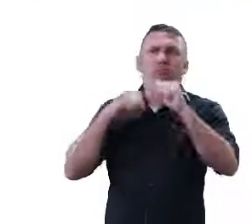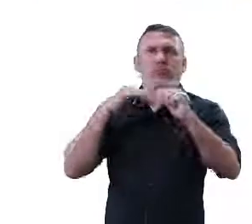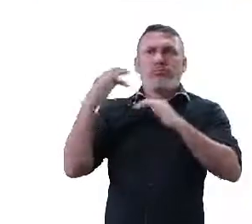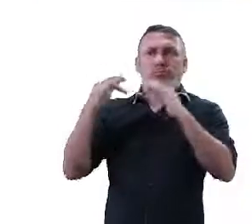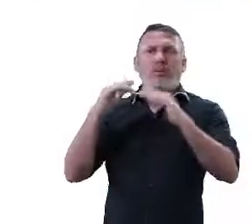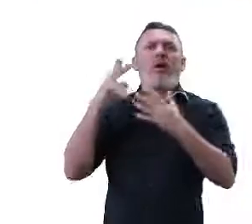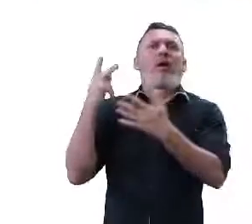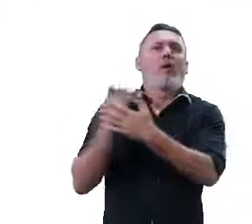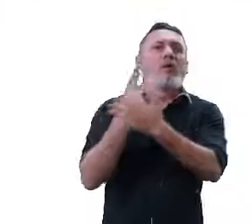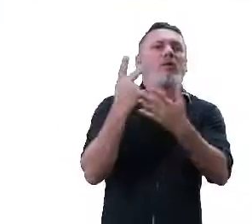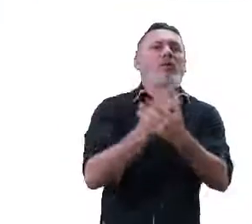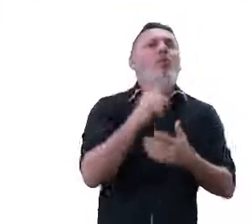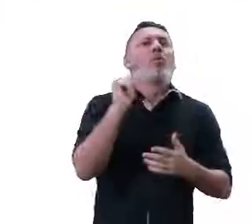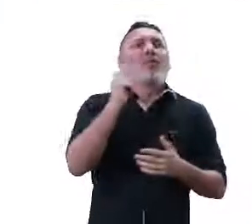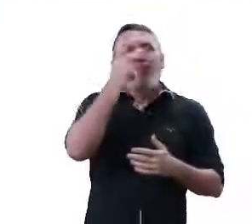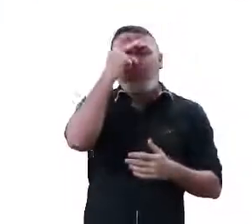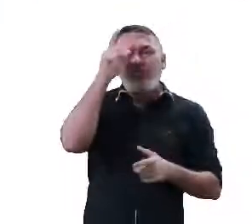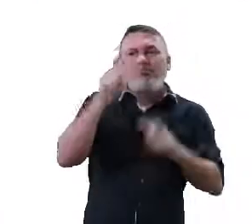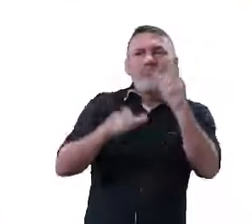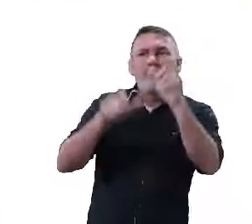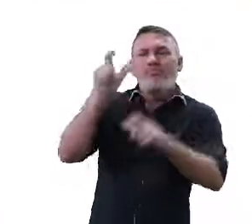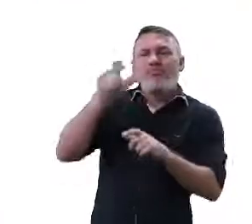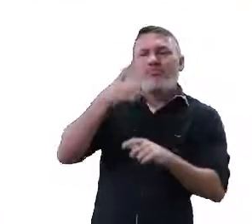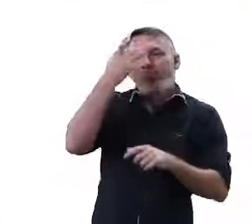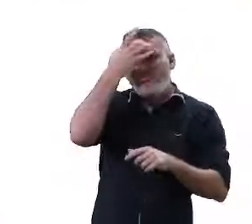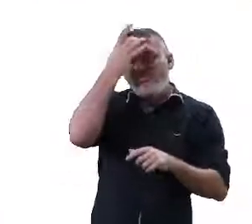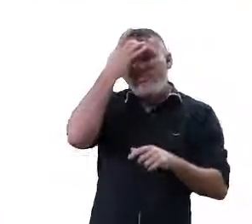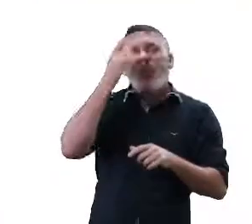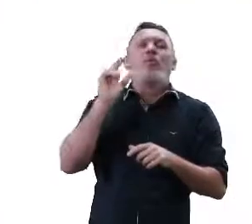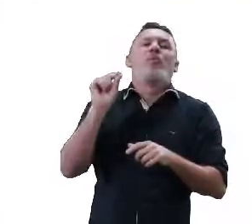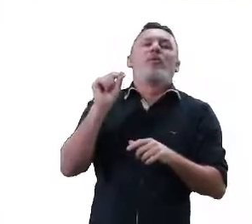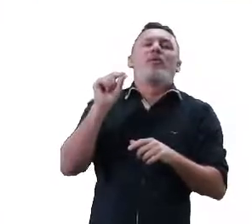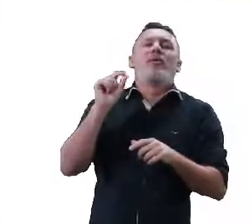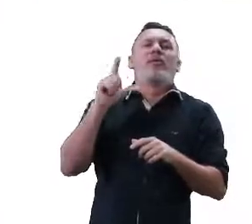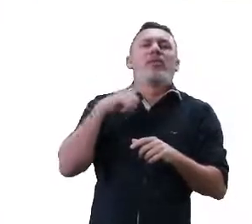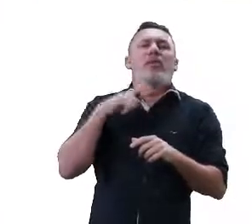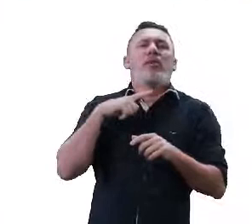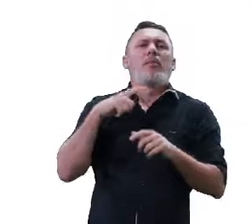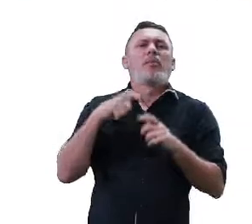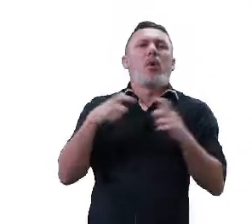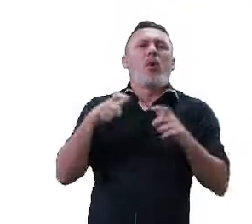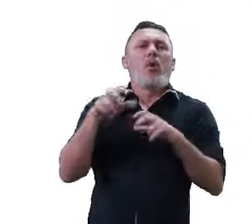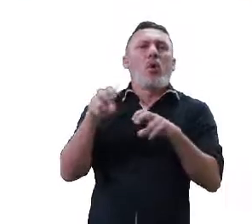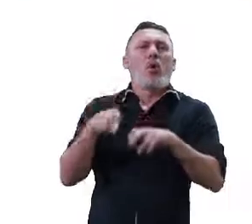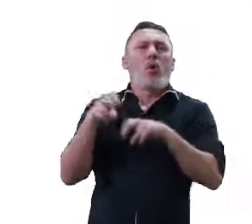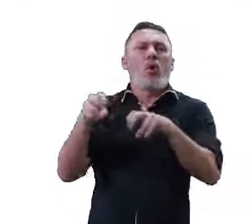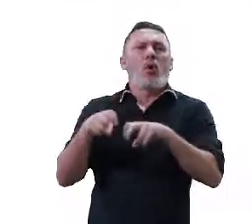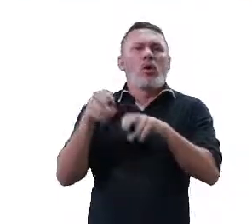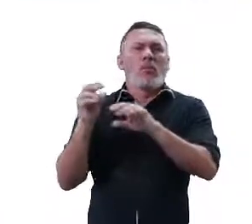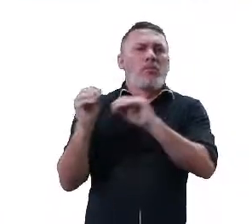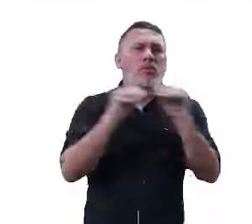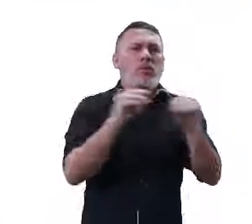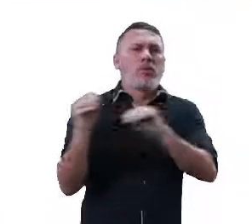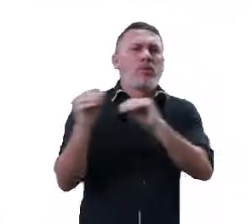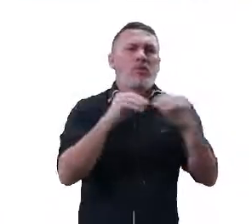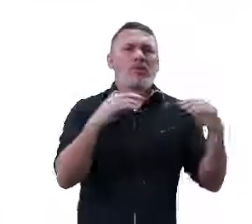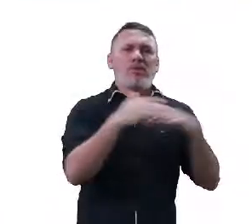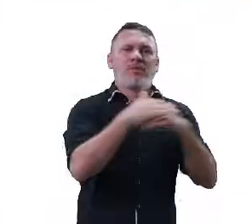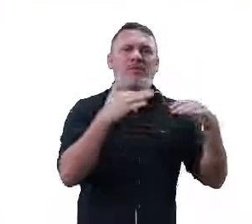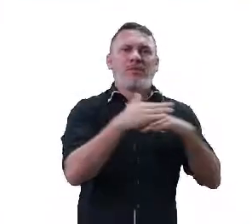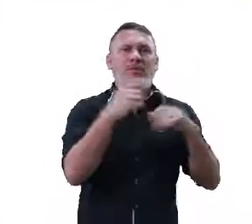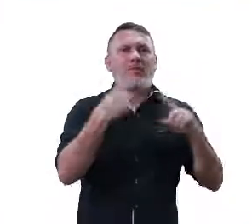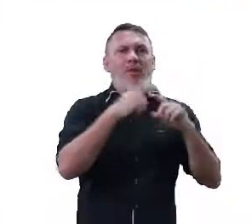que muitos indivíduos estão saindo das áreas rurais, dirigindo às cidades, né?